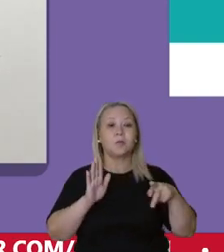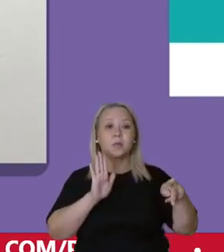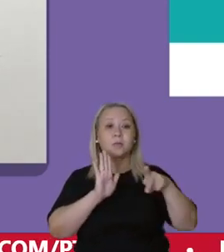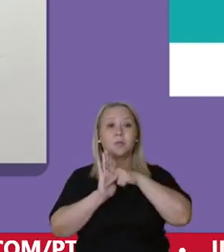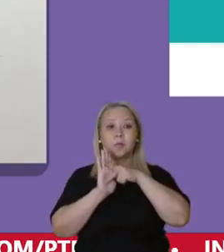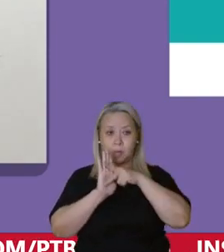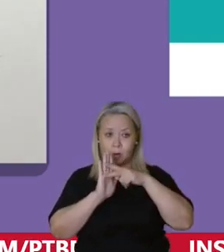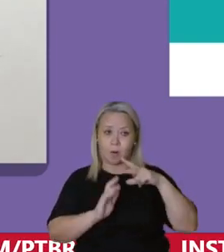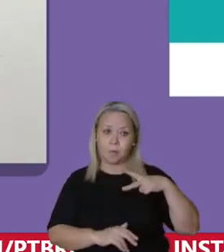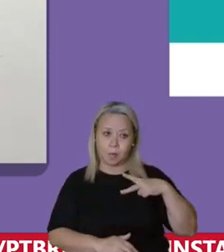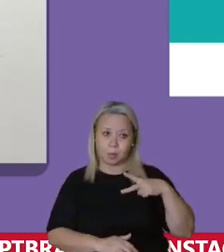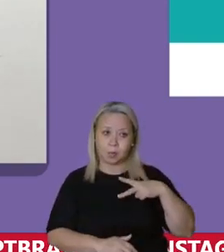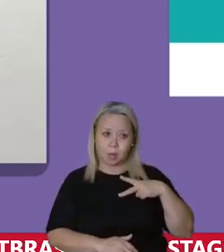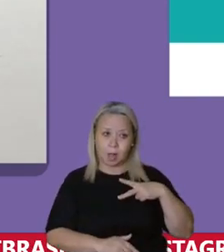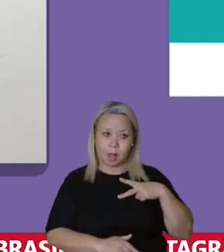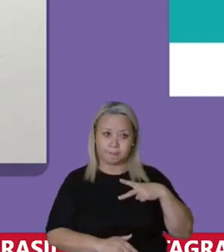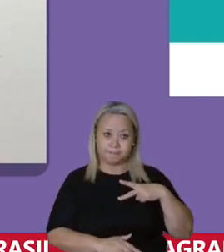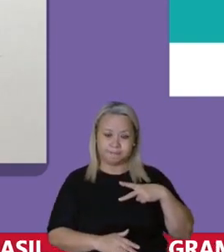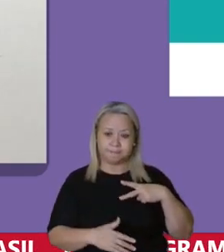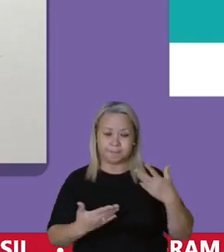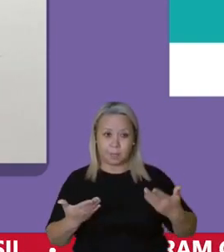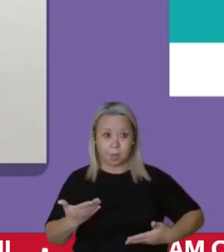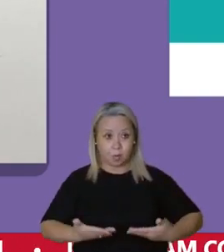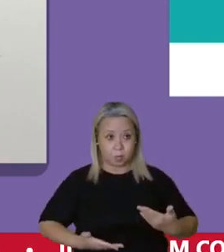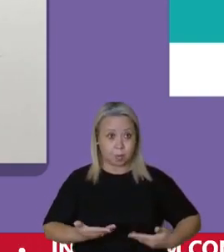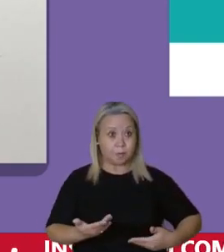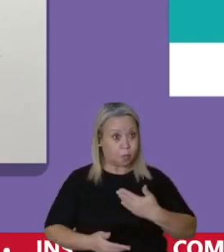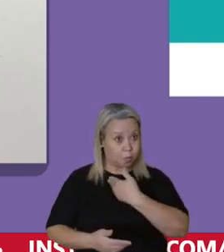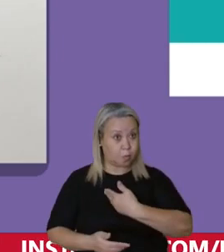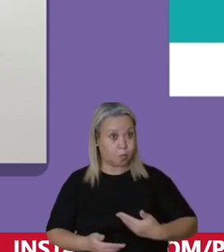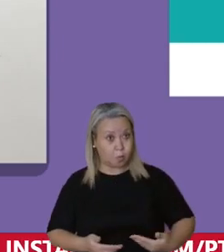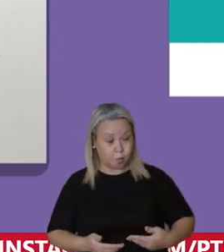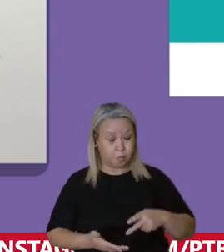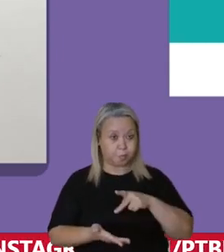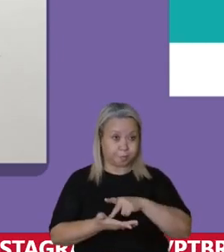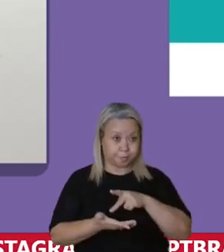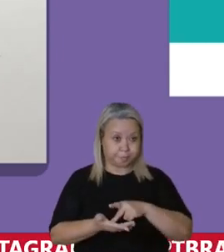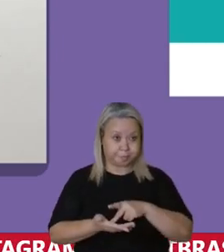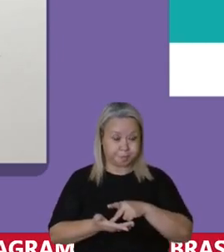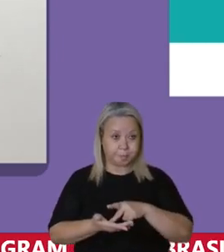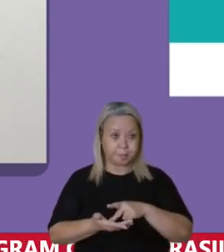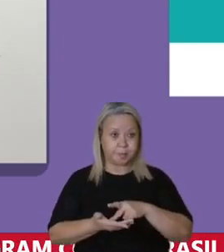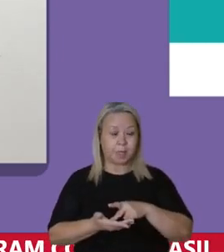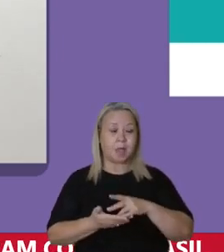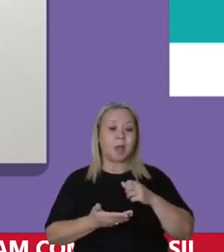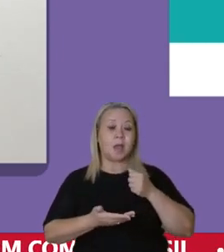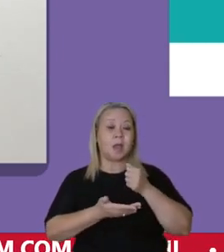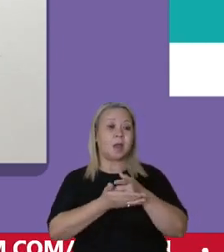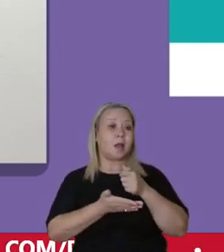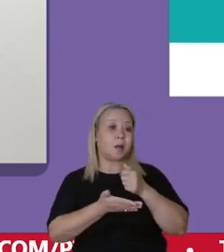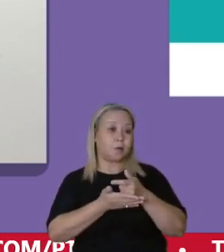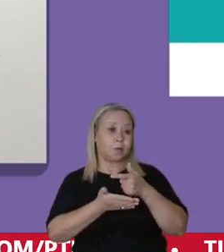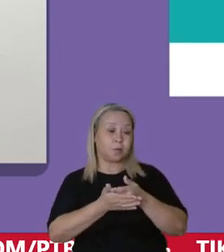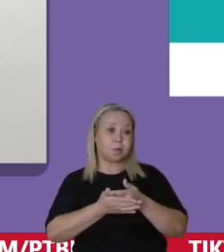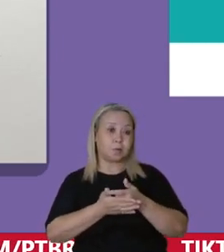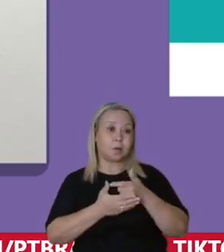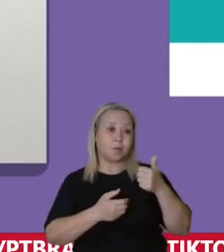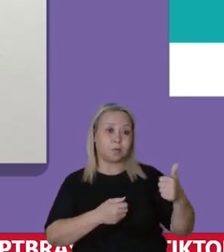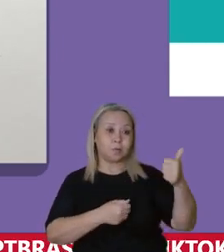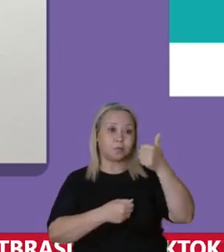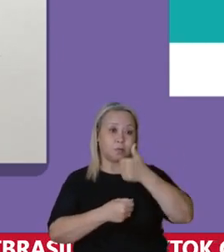da Previdência Social, que no caso são os servidores públicos, e a contribuição